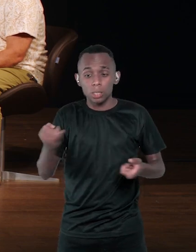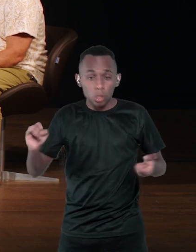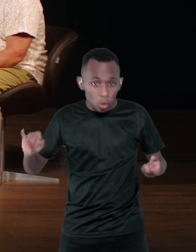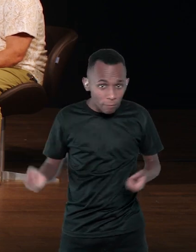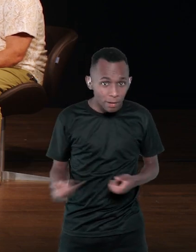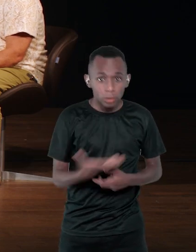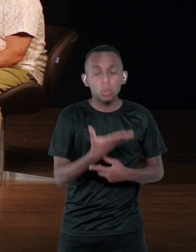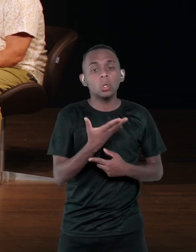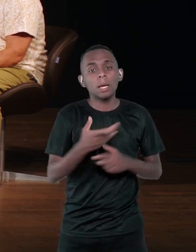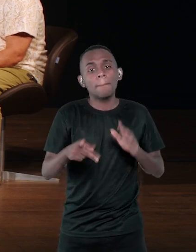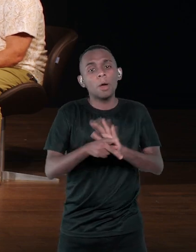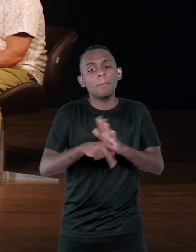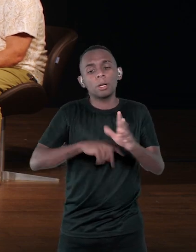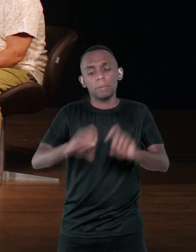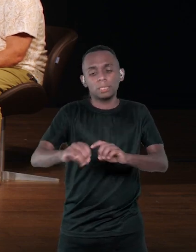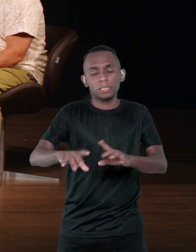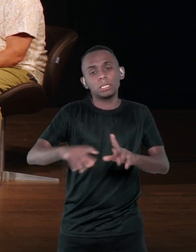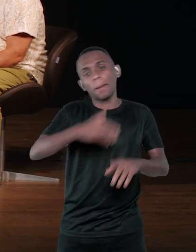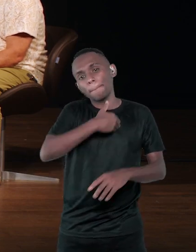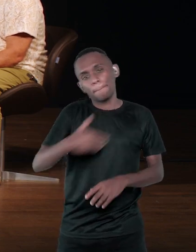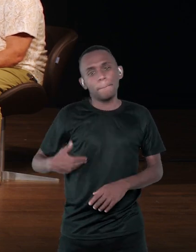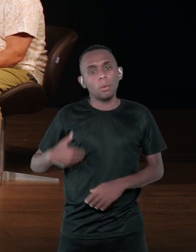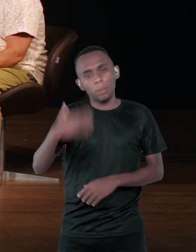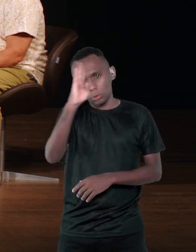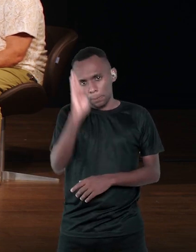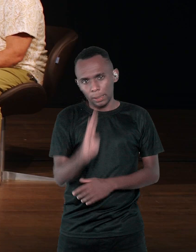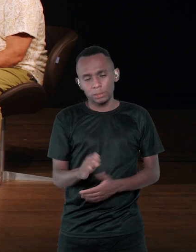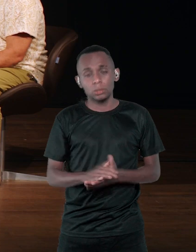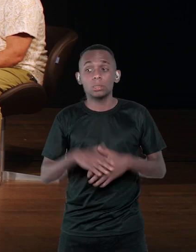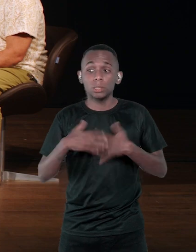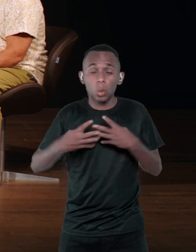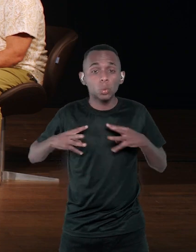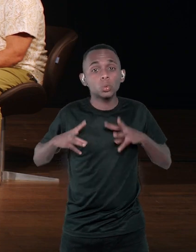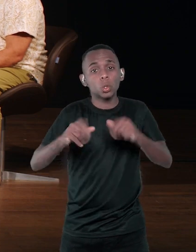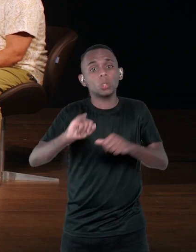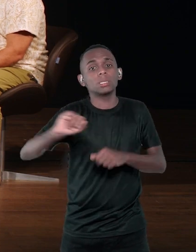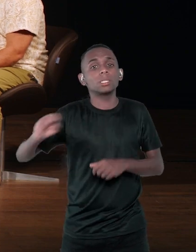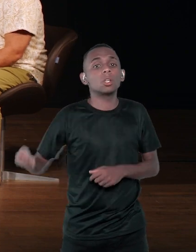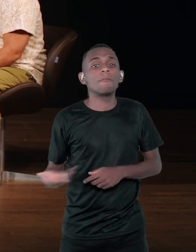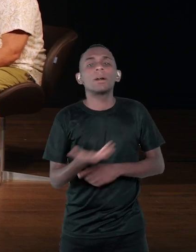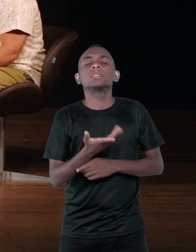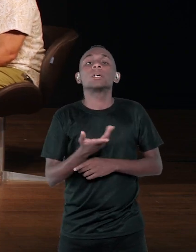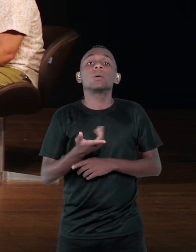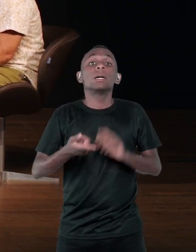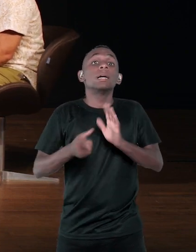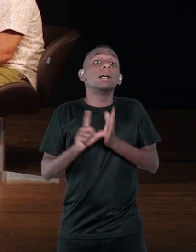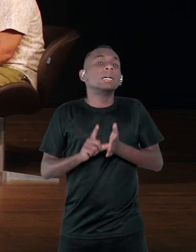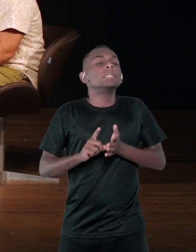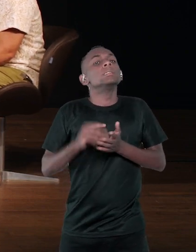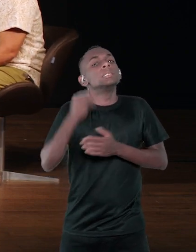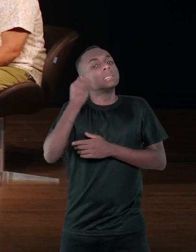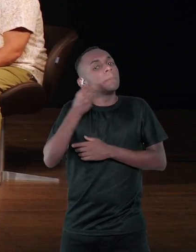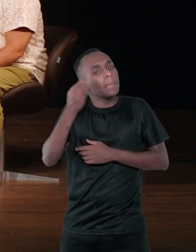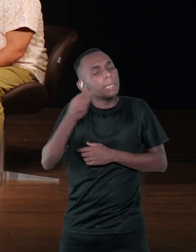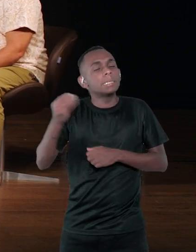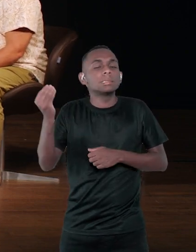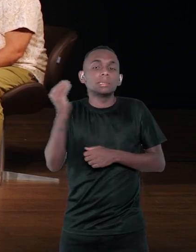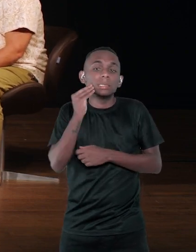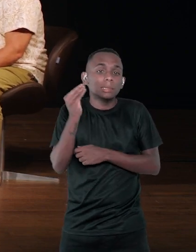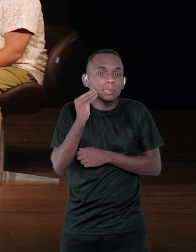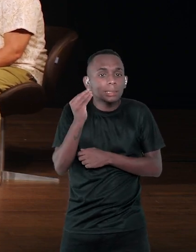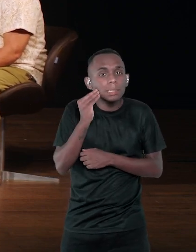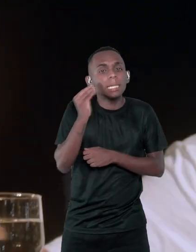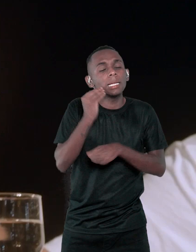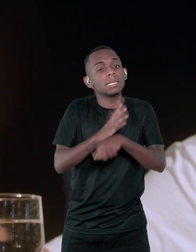brasileira. E toda inovação que a gente se propõe a fazer, a gente testa. A gente faz um piloto,